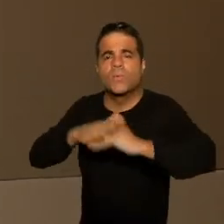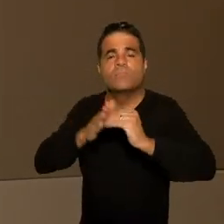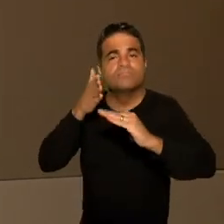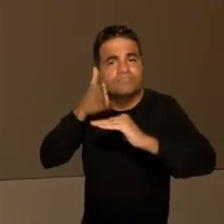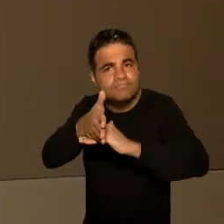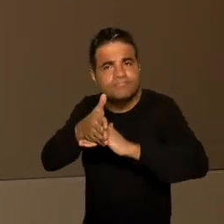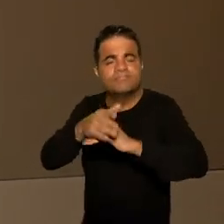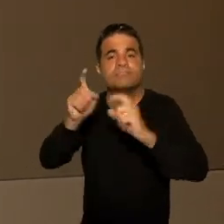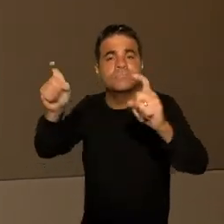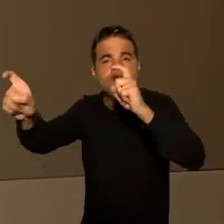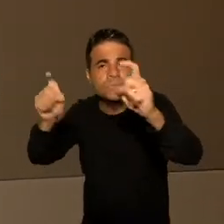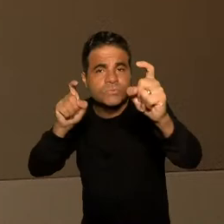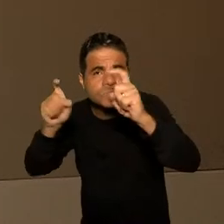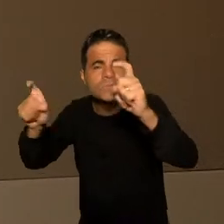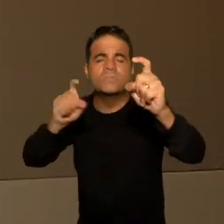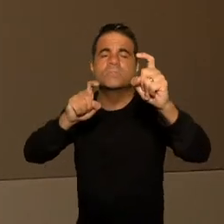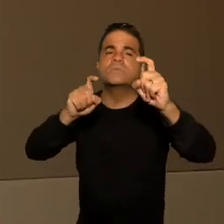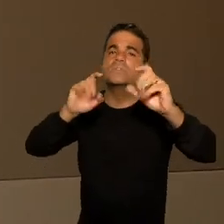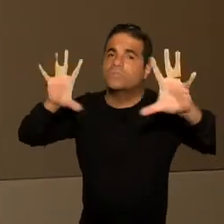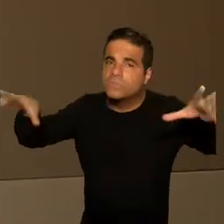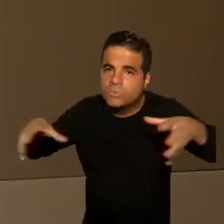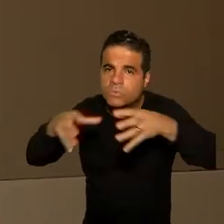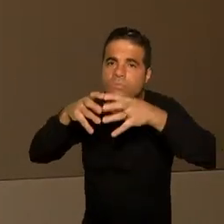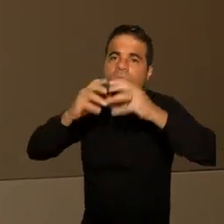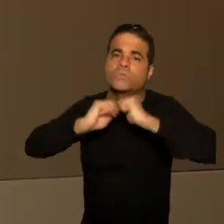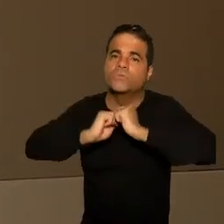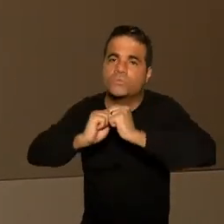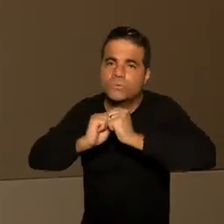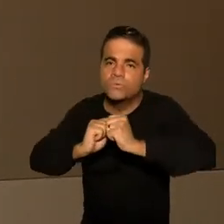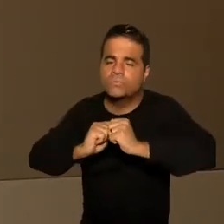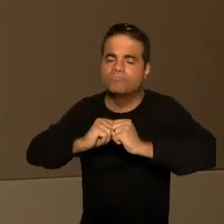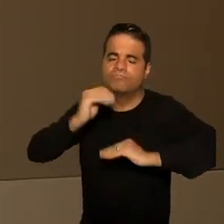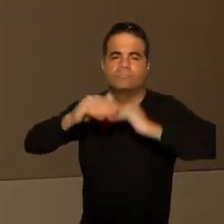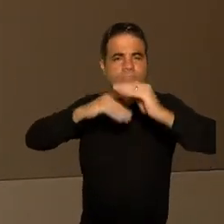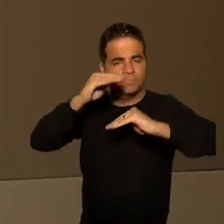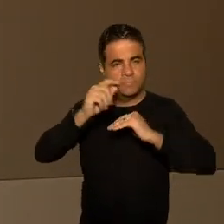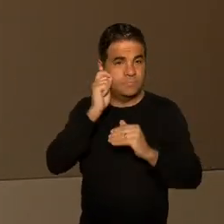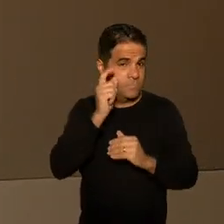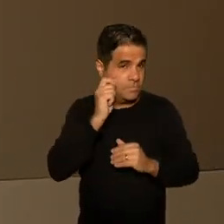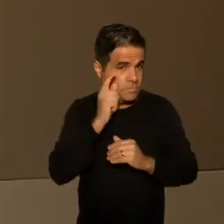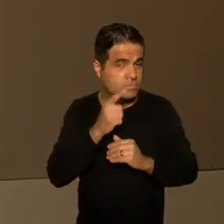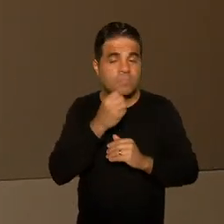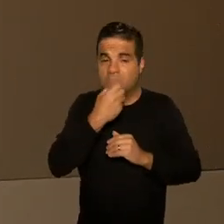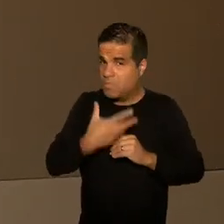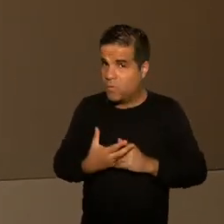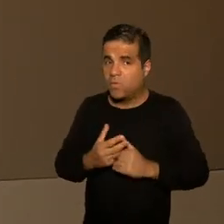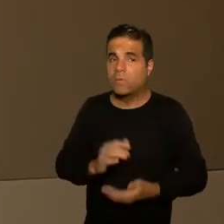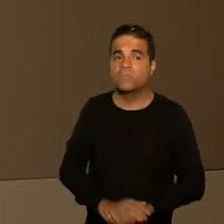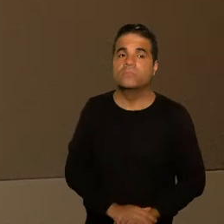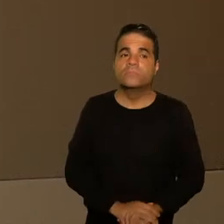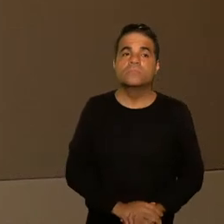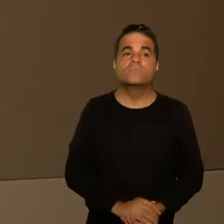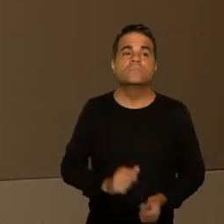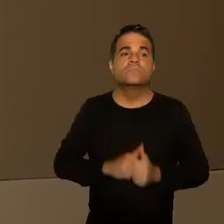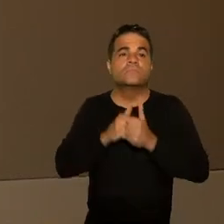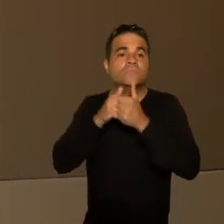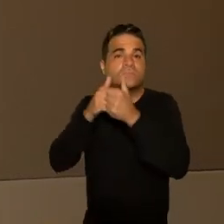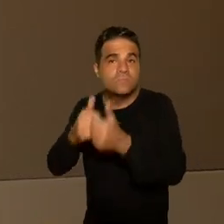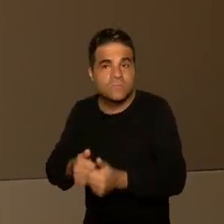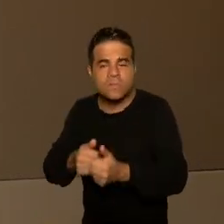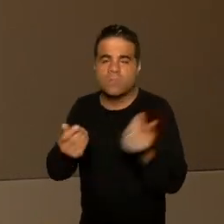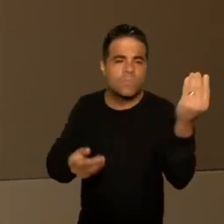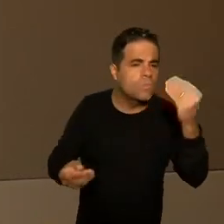participar de reuniões curatoriais de estar envolvido no processo curatorial acompanhar